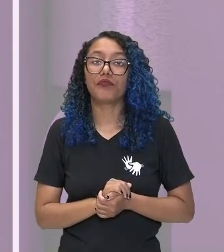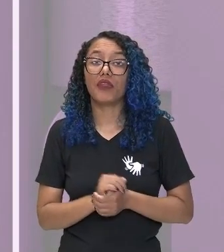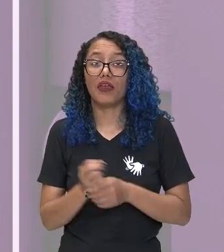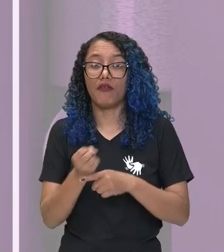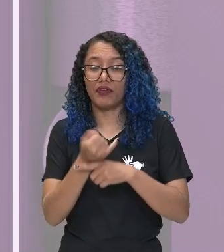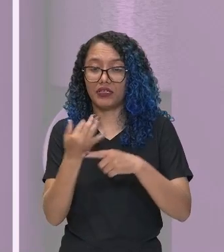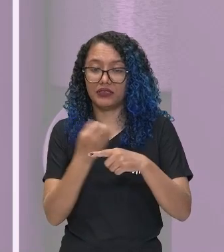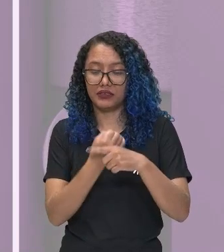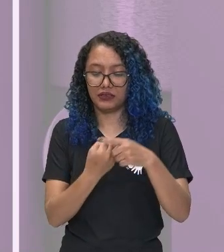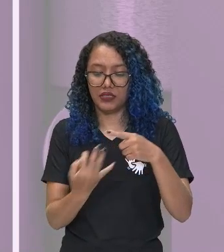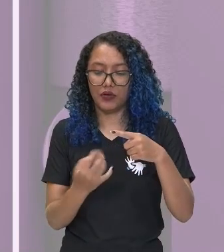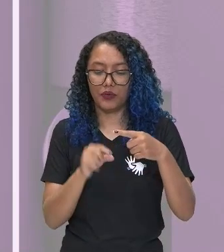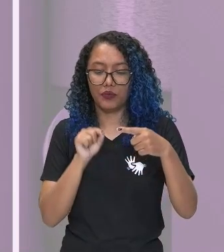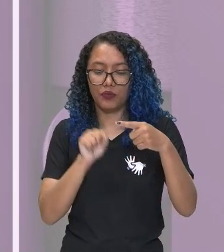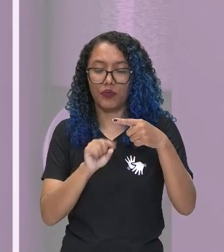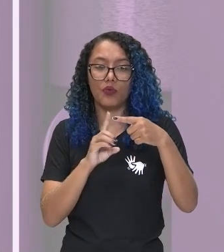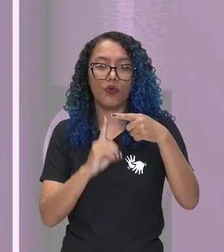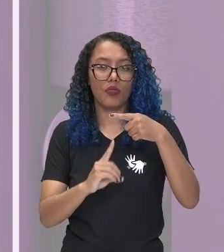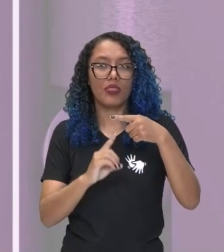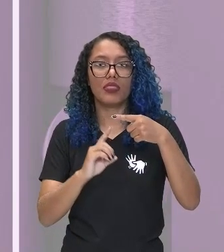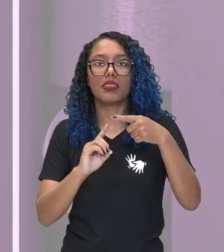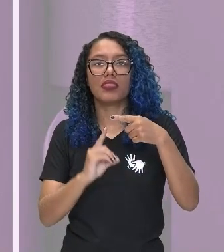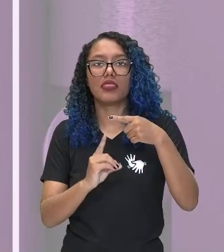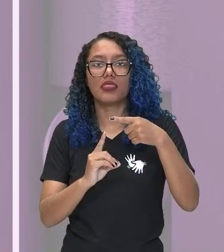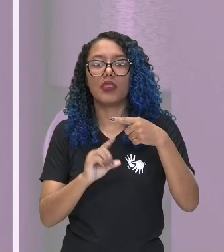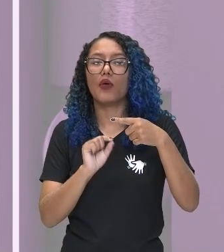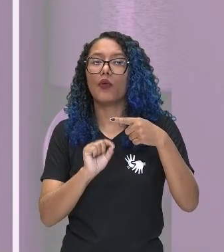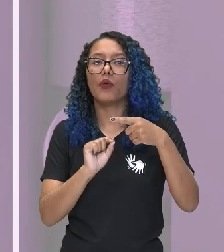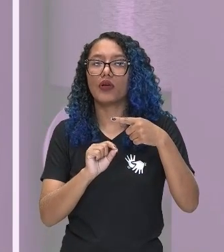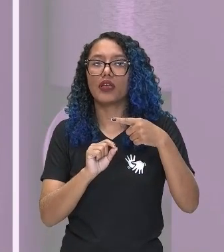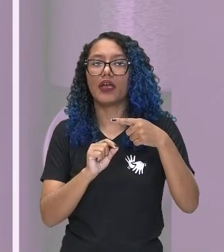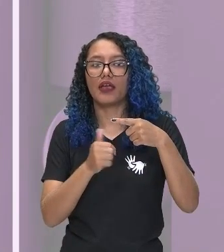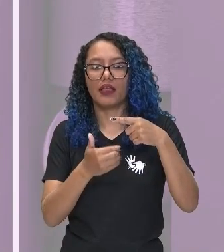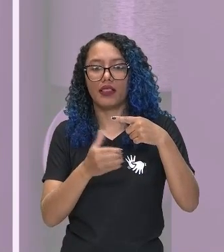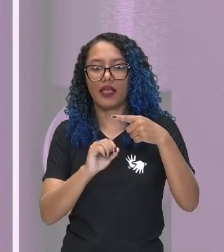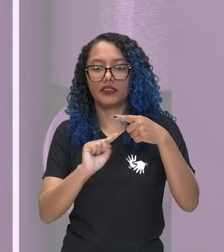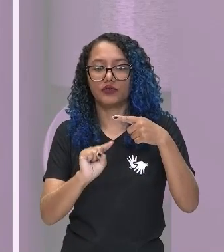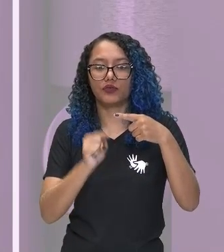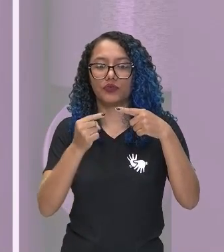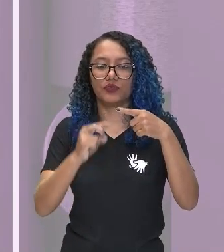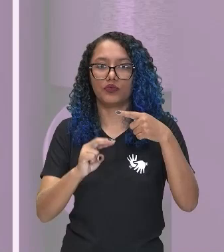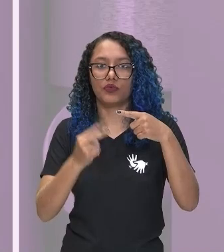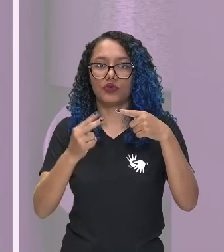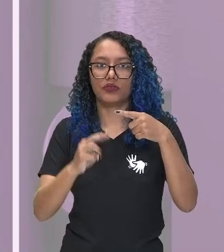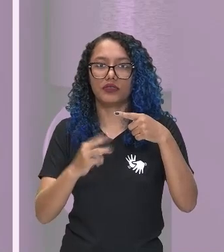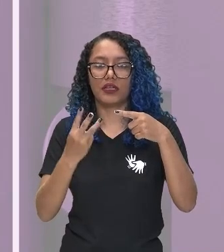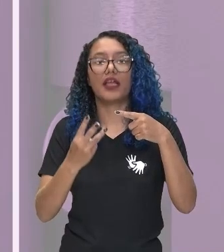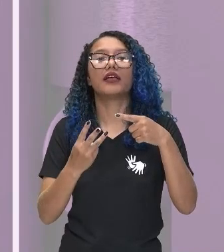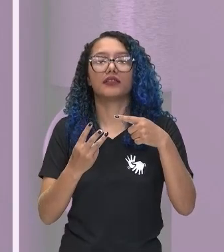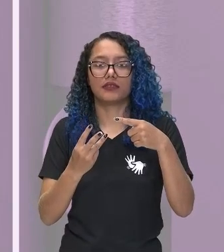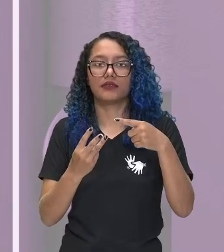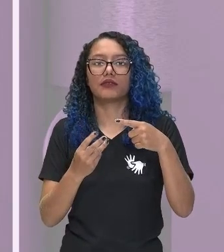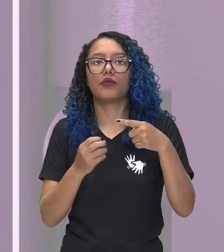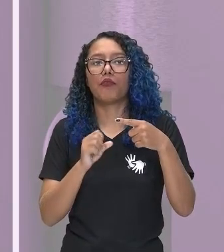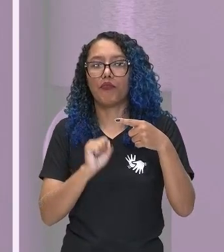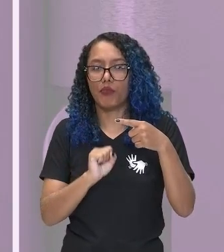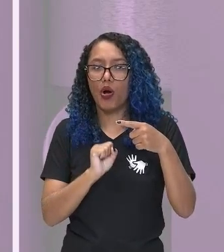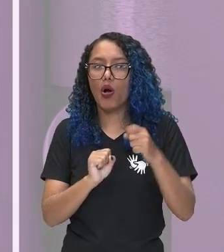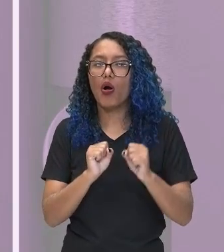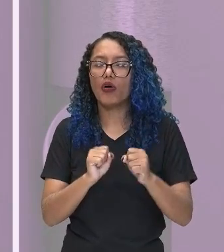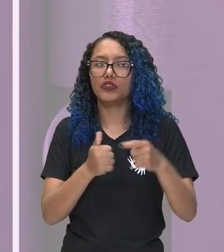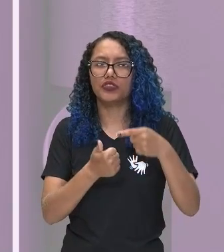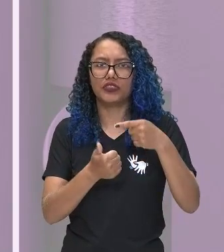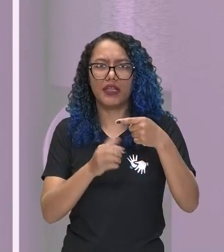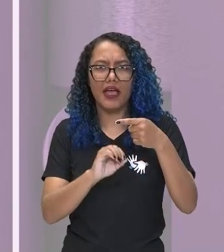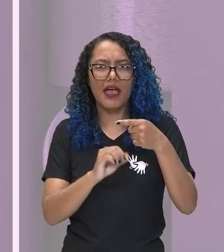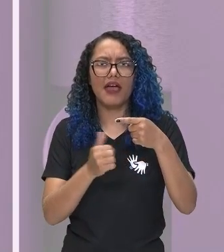que vem ali na parte de baixo, é uma potência de 10. Então, pode aparecer ali no denominador 10, 100,